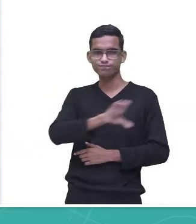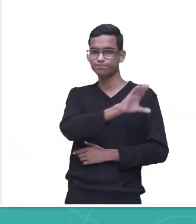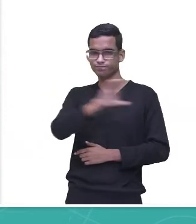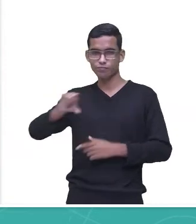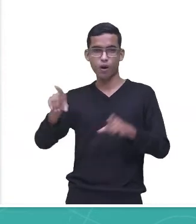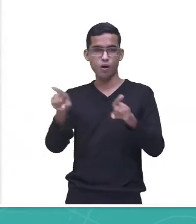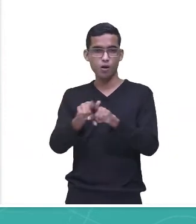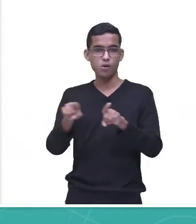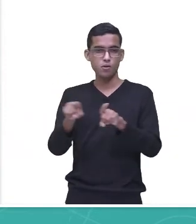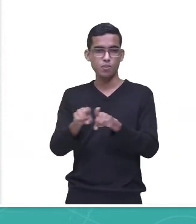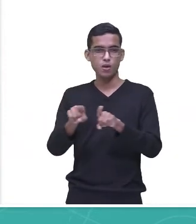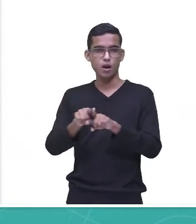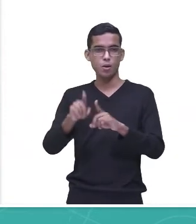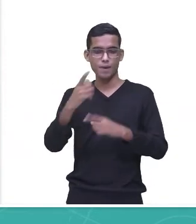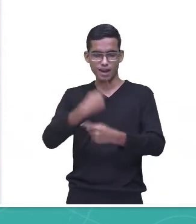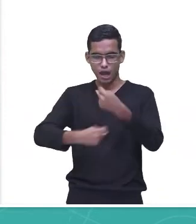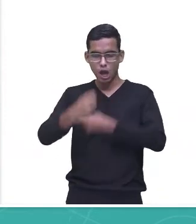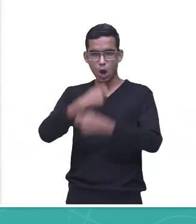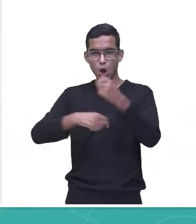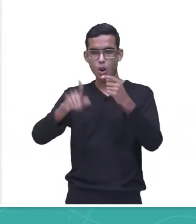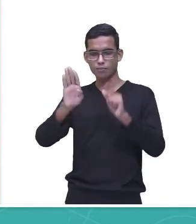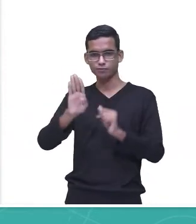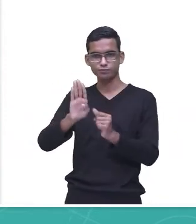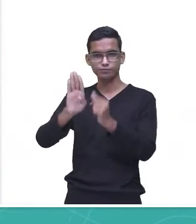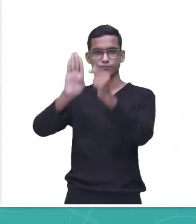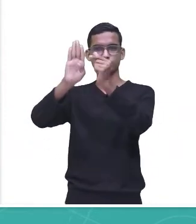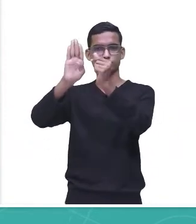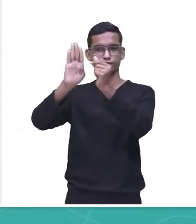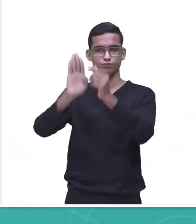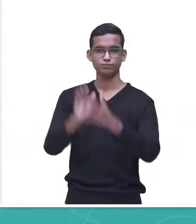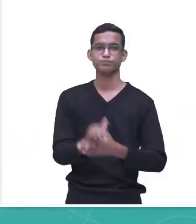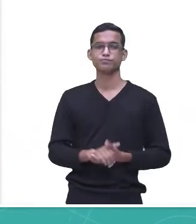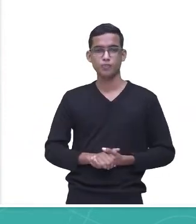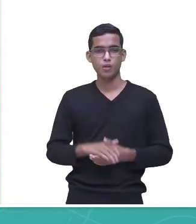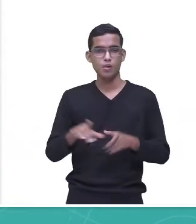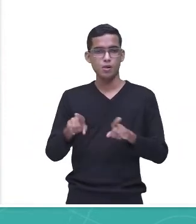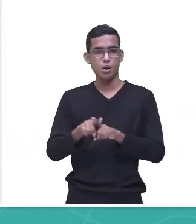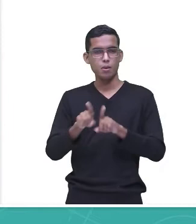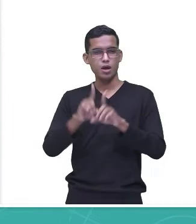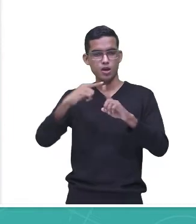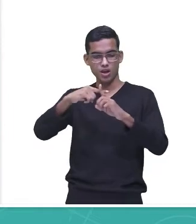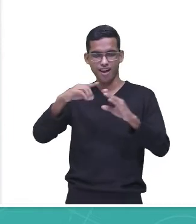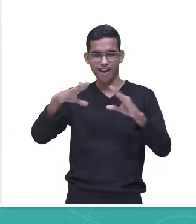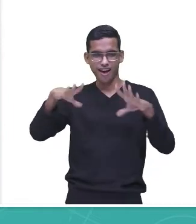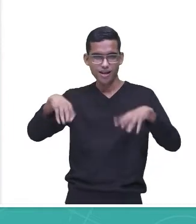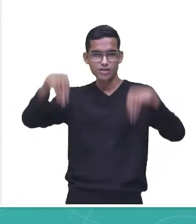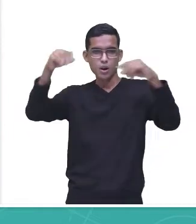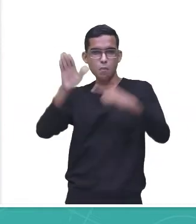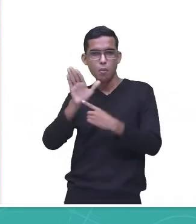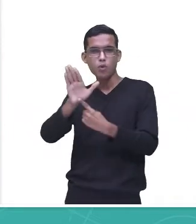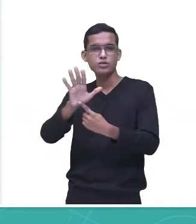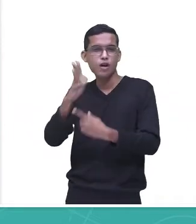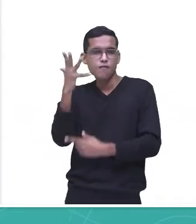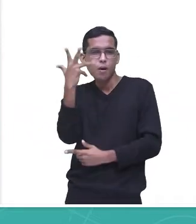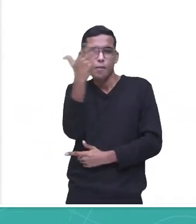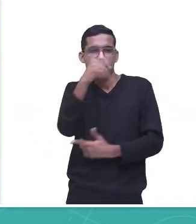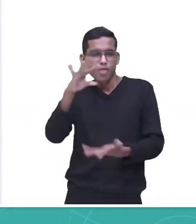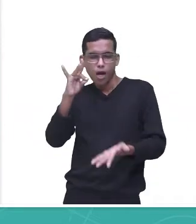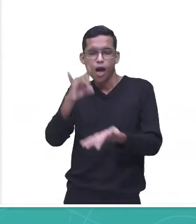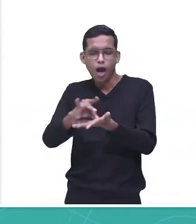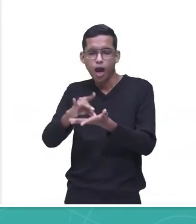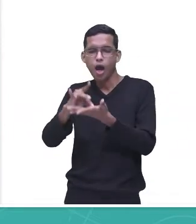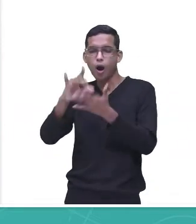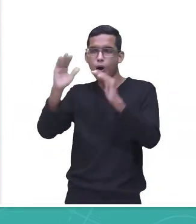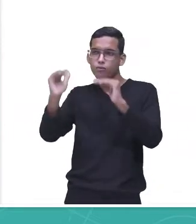a beleza do ideal divino por meio de uma harmonia permeada pela religiosidade. Vamos analisar